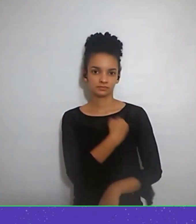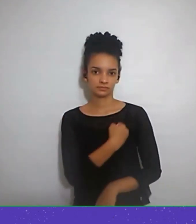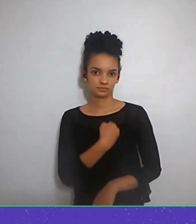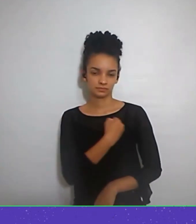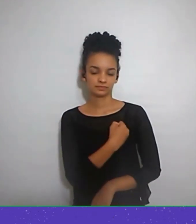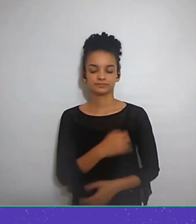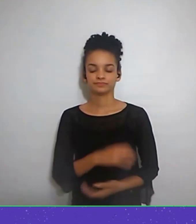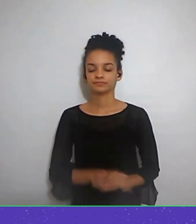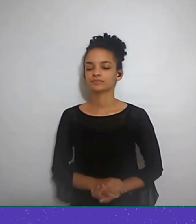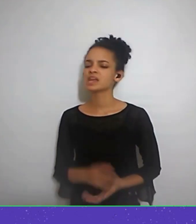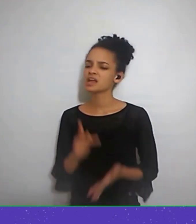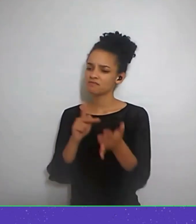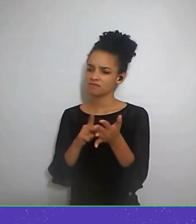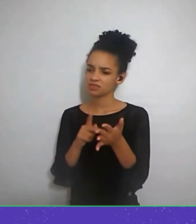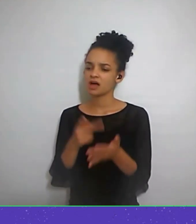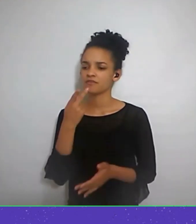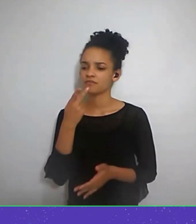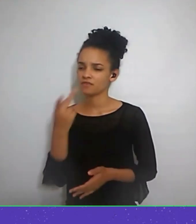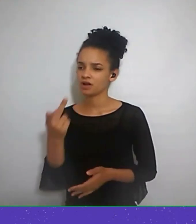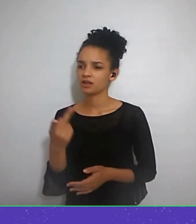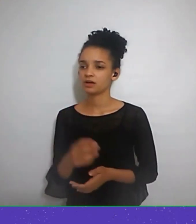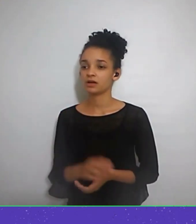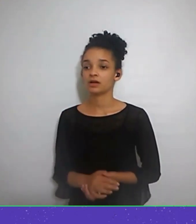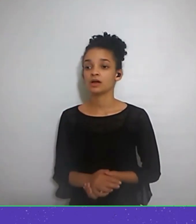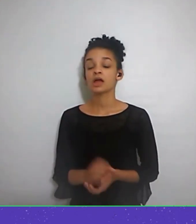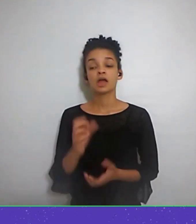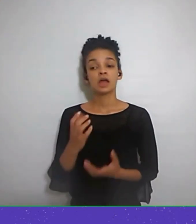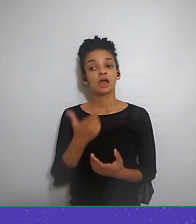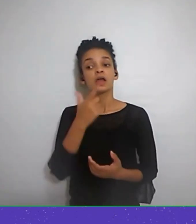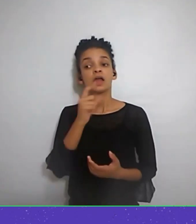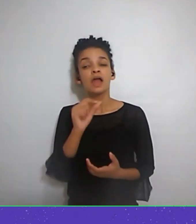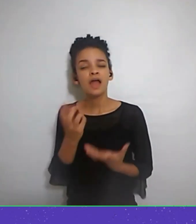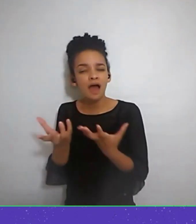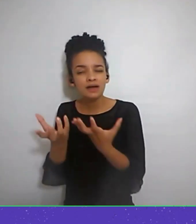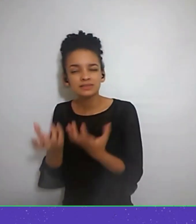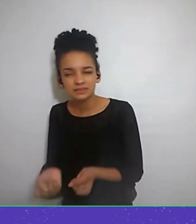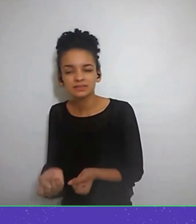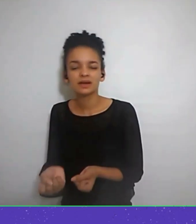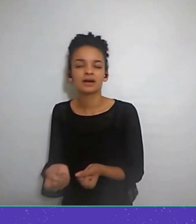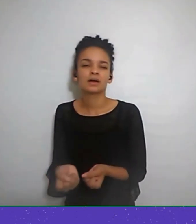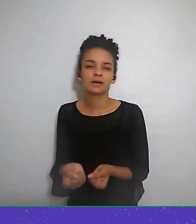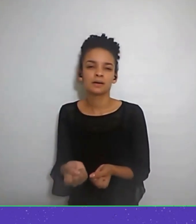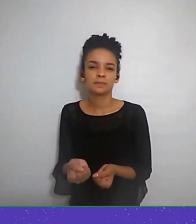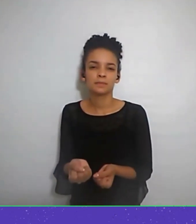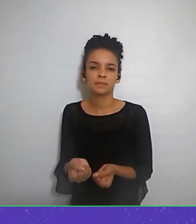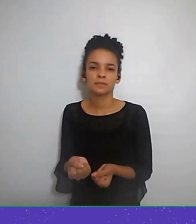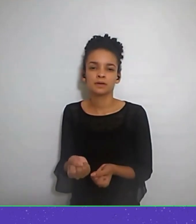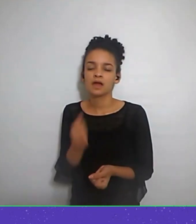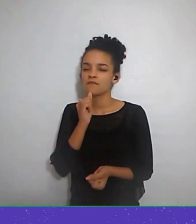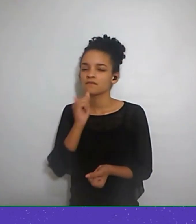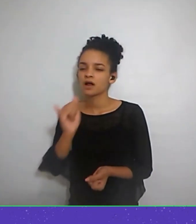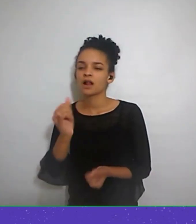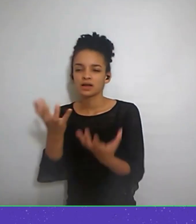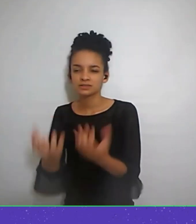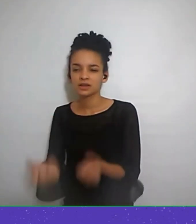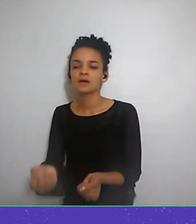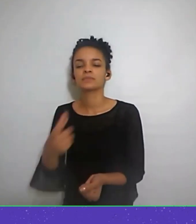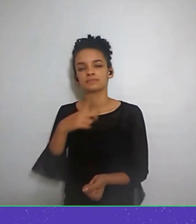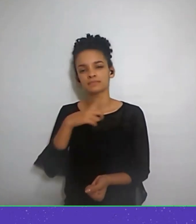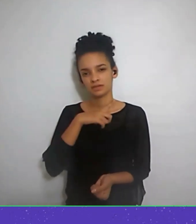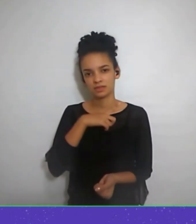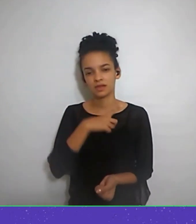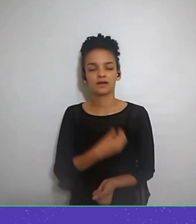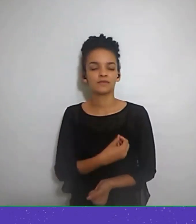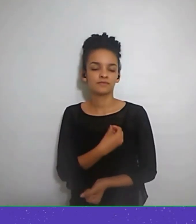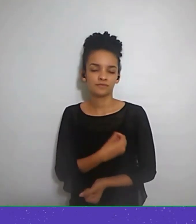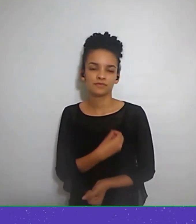digo, quem ouve a minha palavra e crê naquele que me enviou, tem a vida eterna. Não entra em juízo,